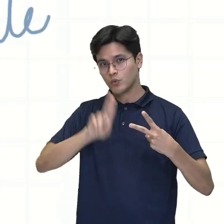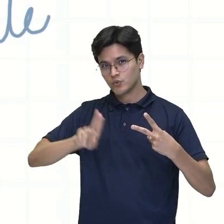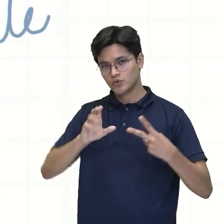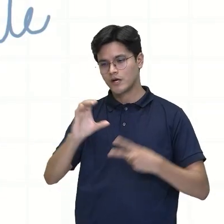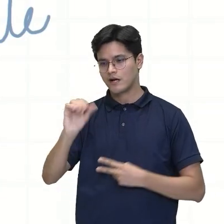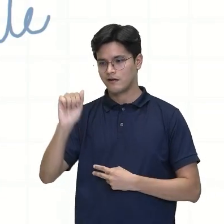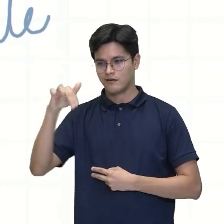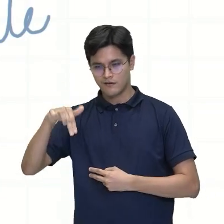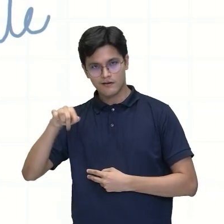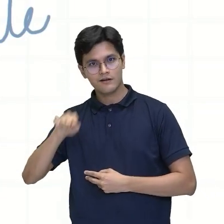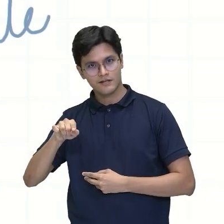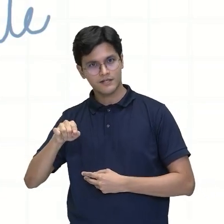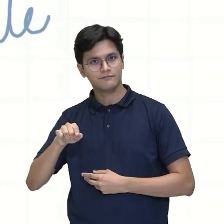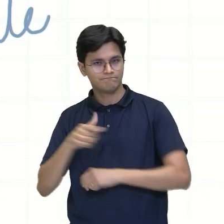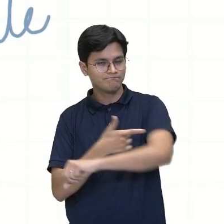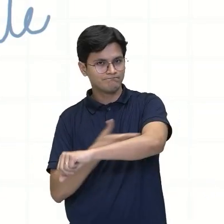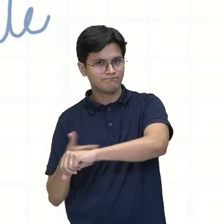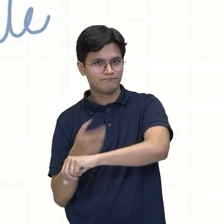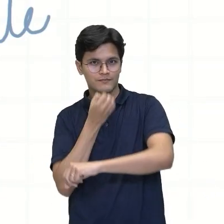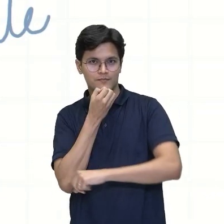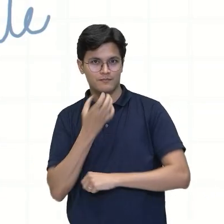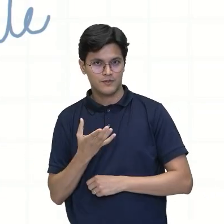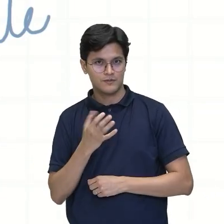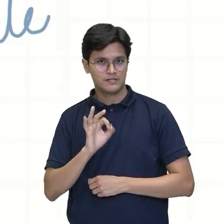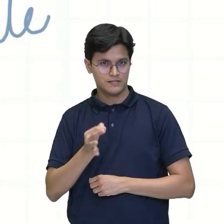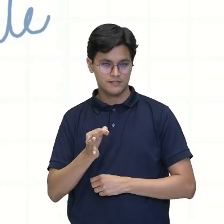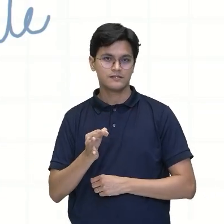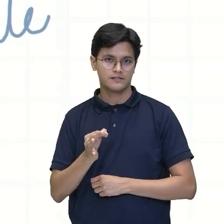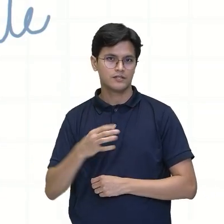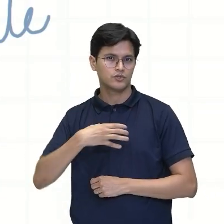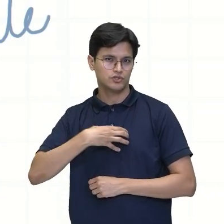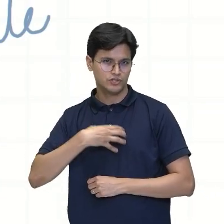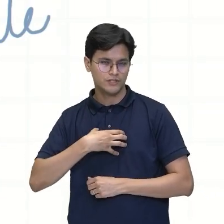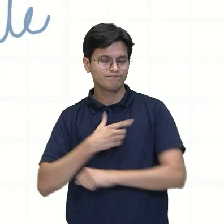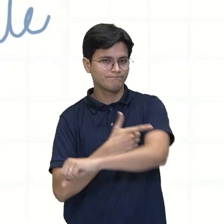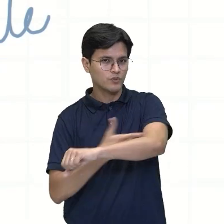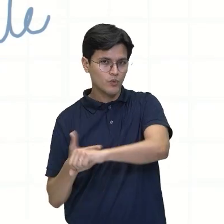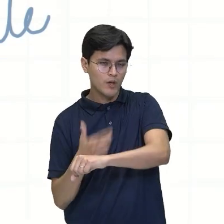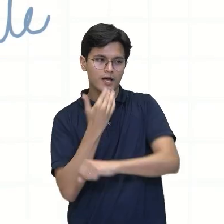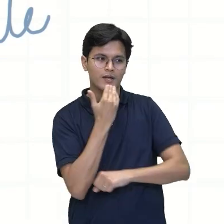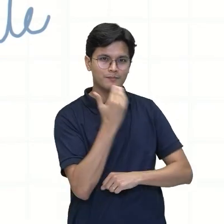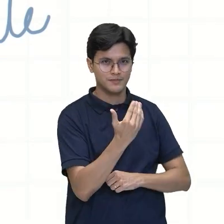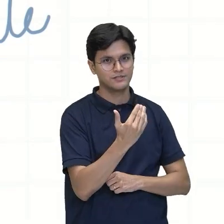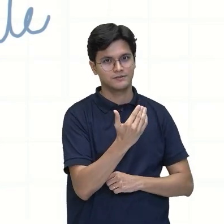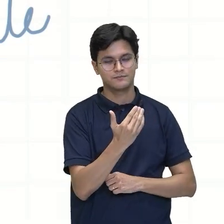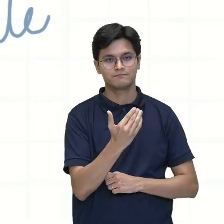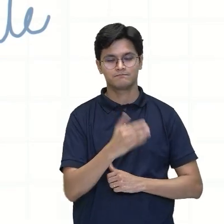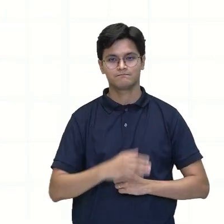mais polida de se dirigir, né? De se pedir algo. E aí,